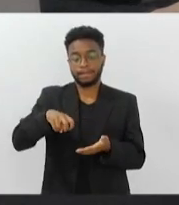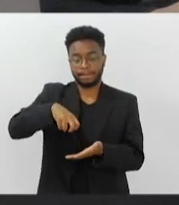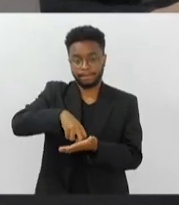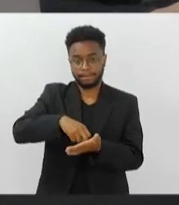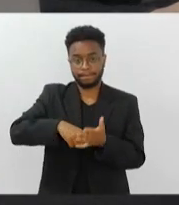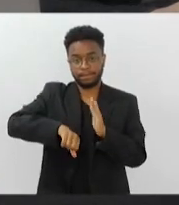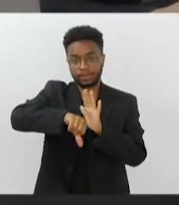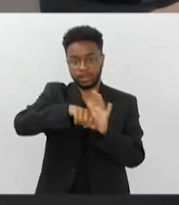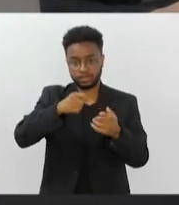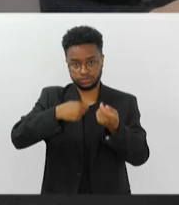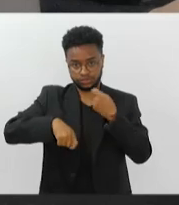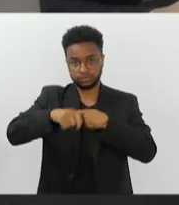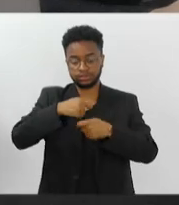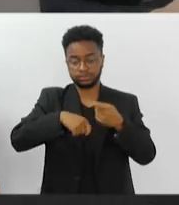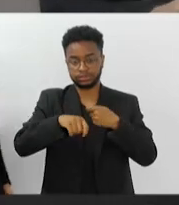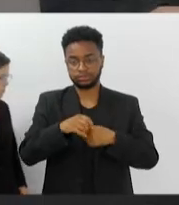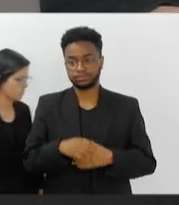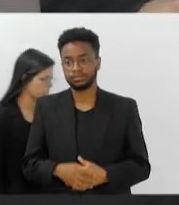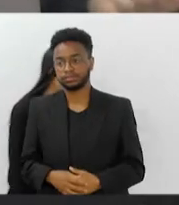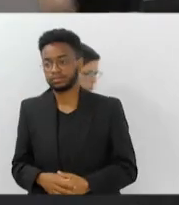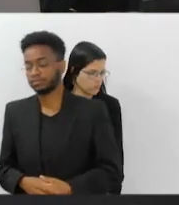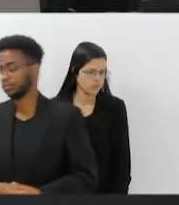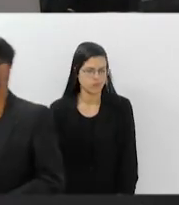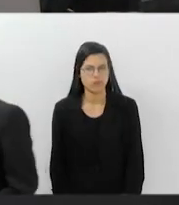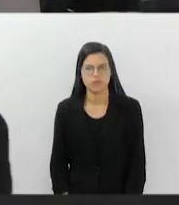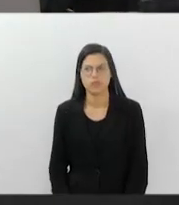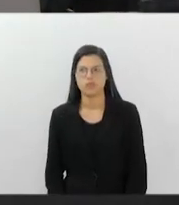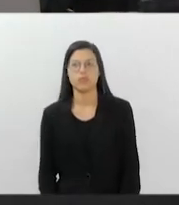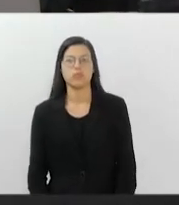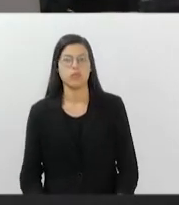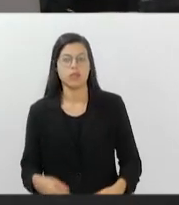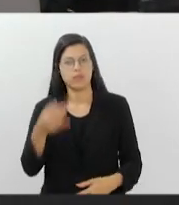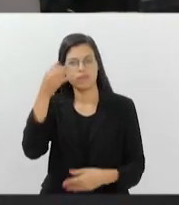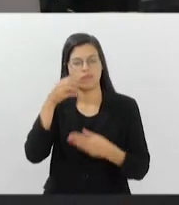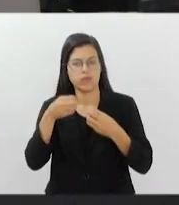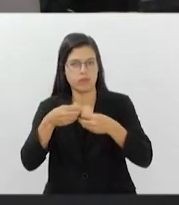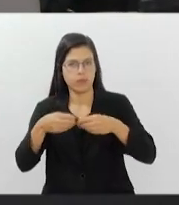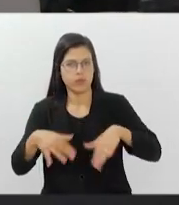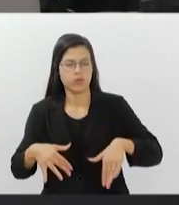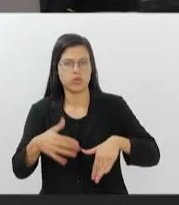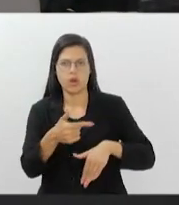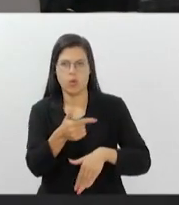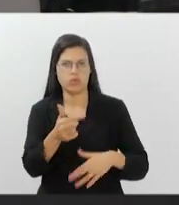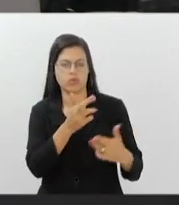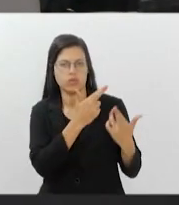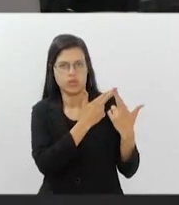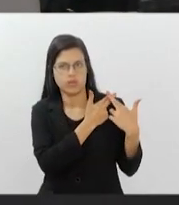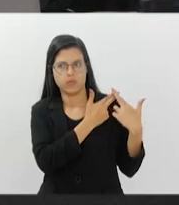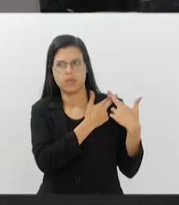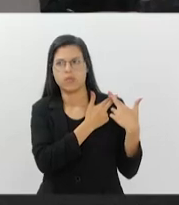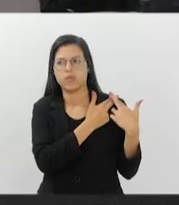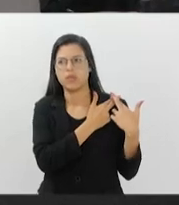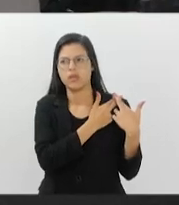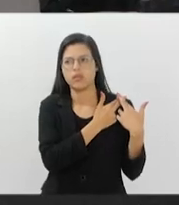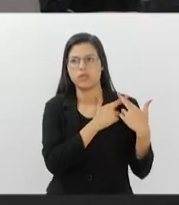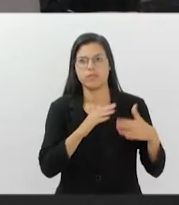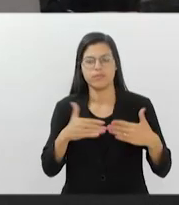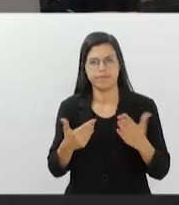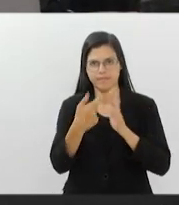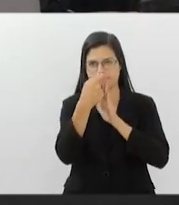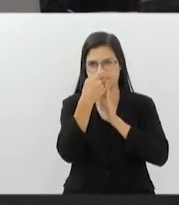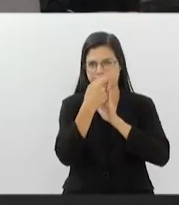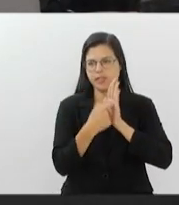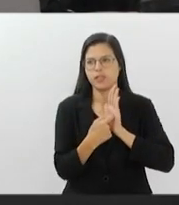para o indivíduo, sem prejuízo das outras responsabilidades. Então, com essa